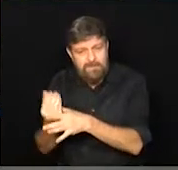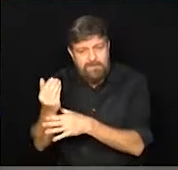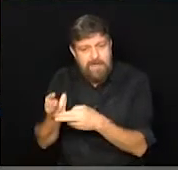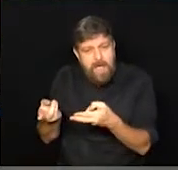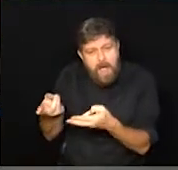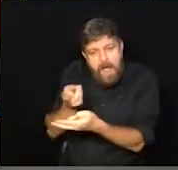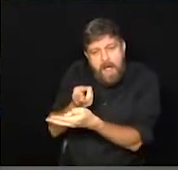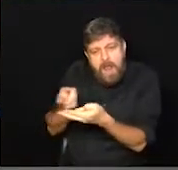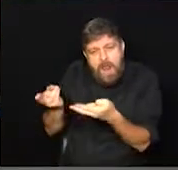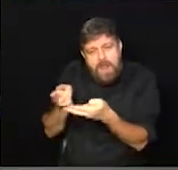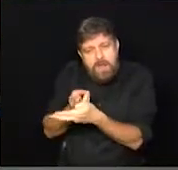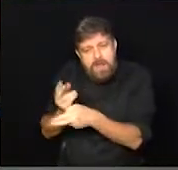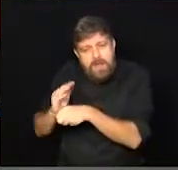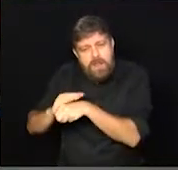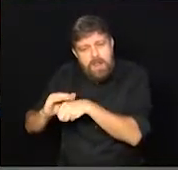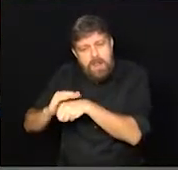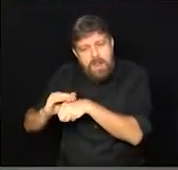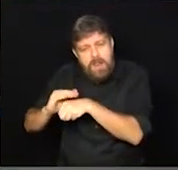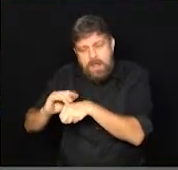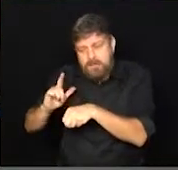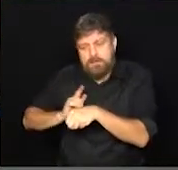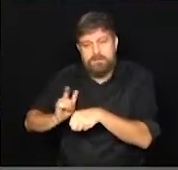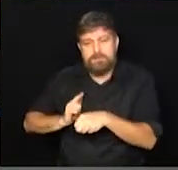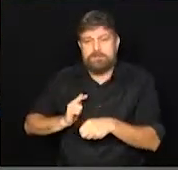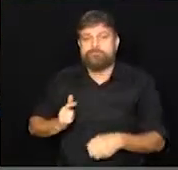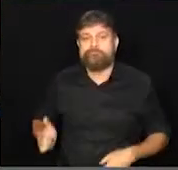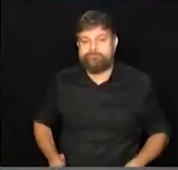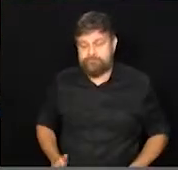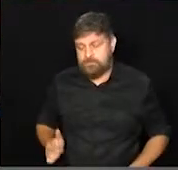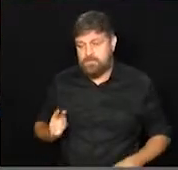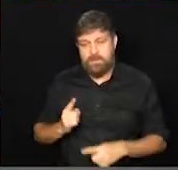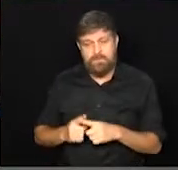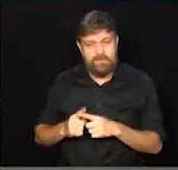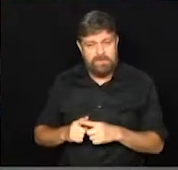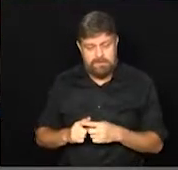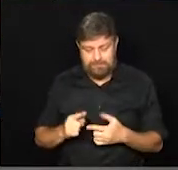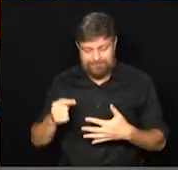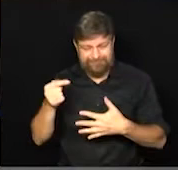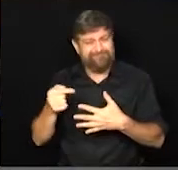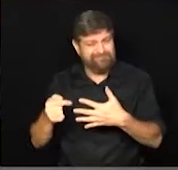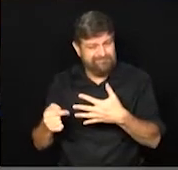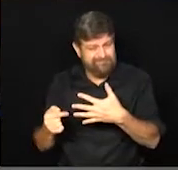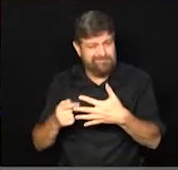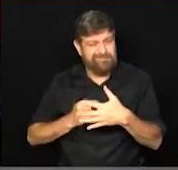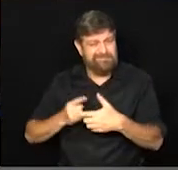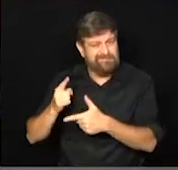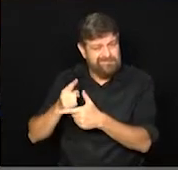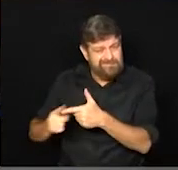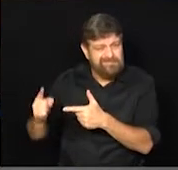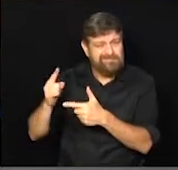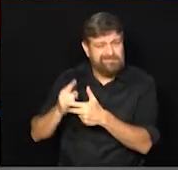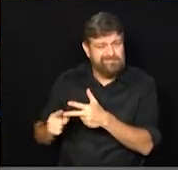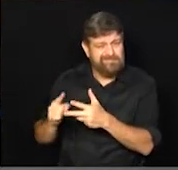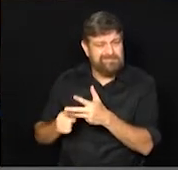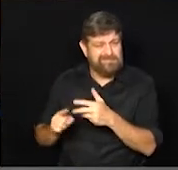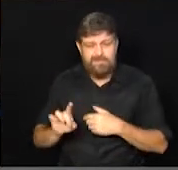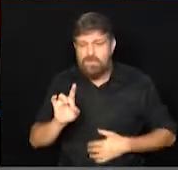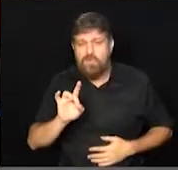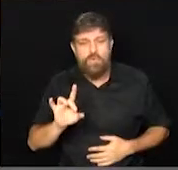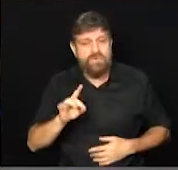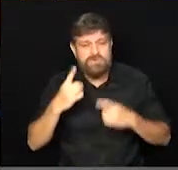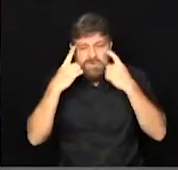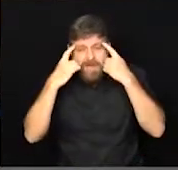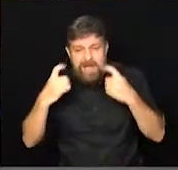ela tem uma complexidade muito grande, porque diz respeito não apenas a violência, ela é carregada